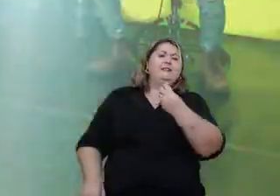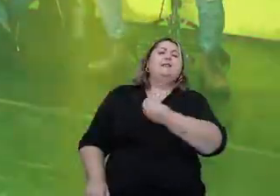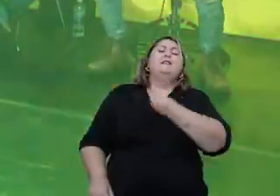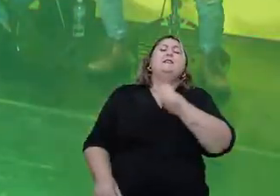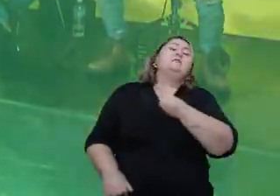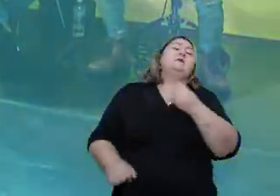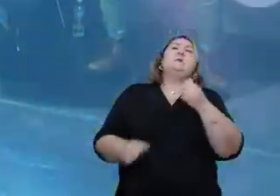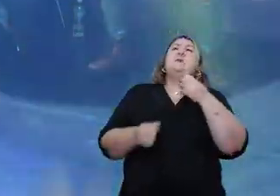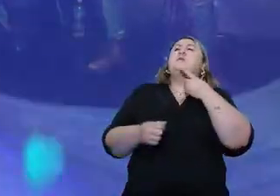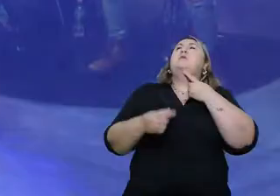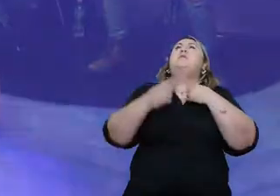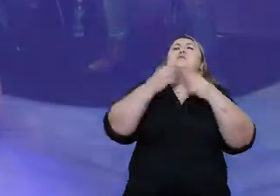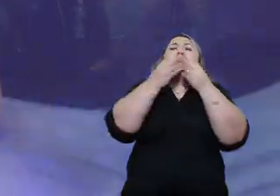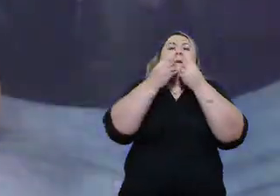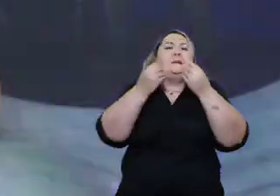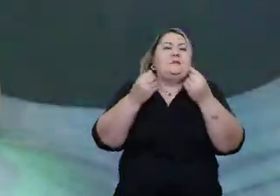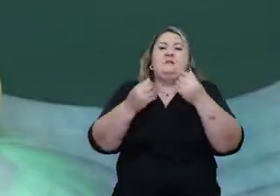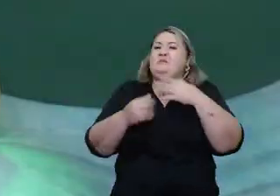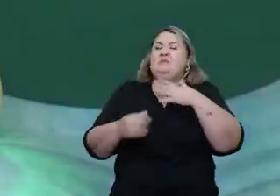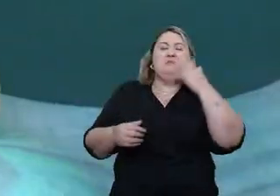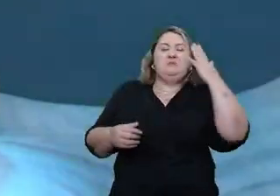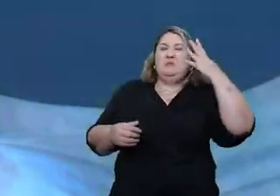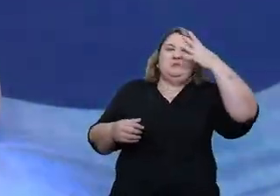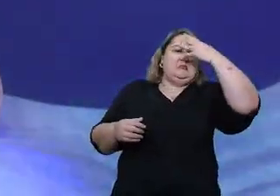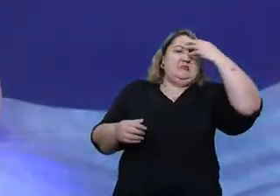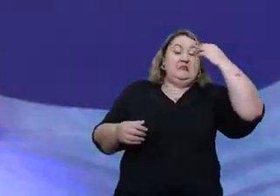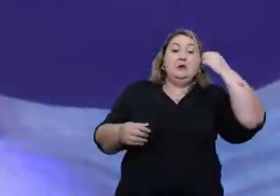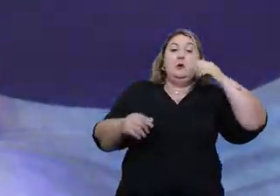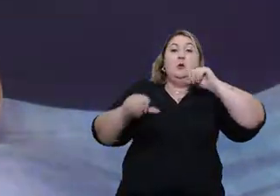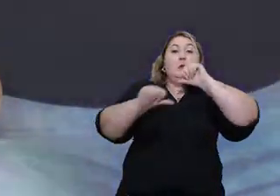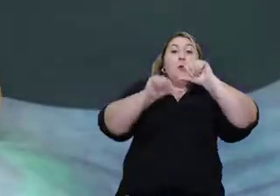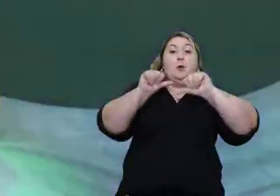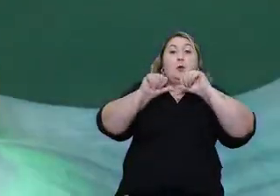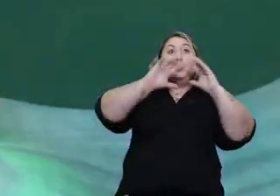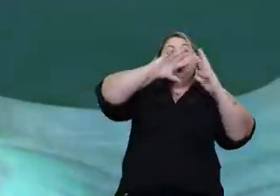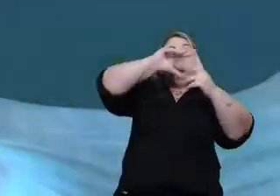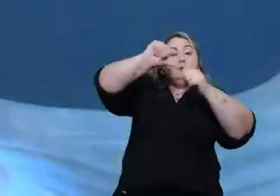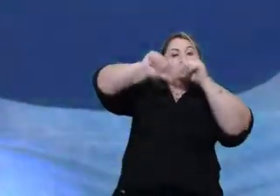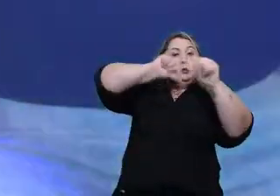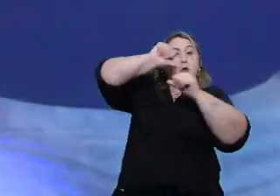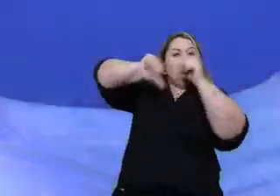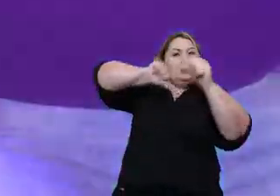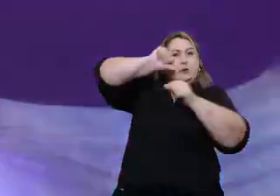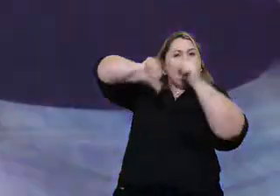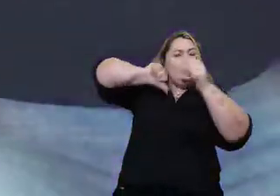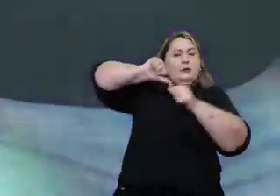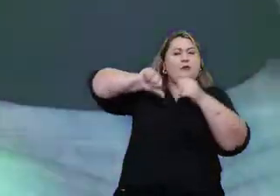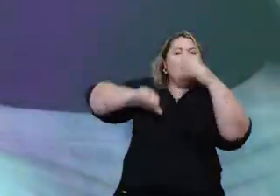Eu já nem lembro do sabor. O mundo girou, girou, girou.